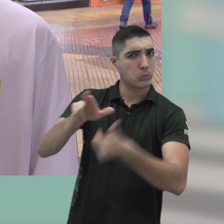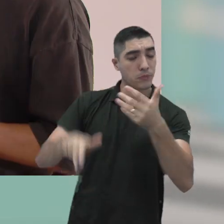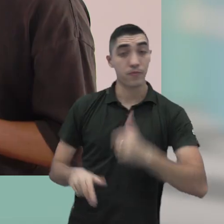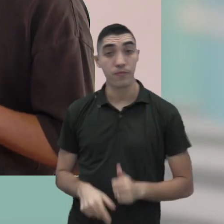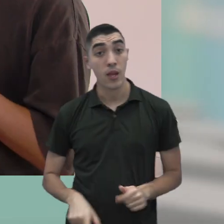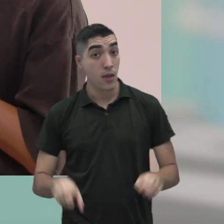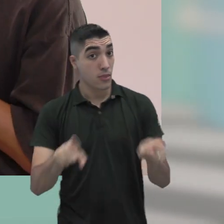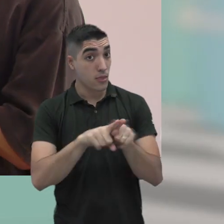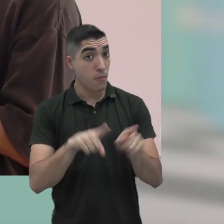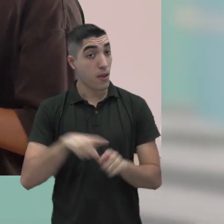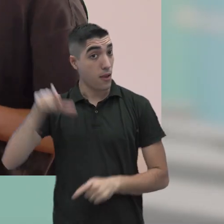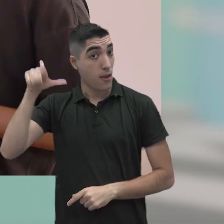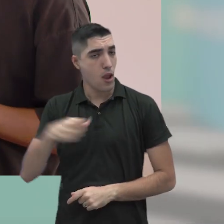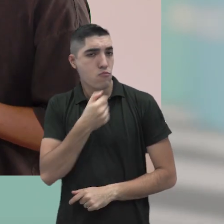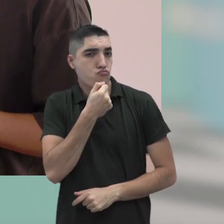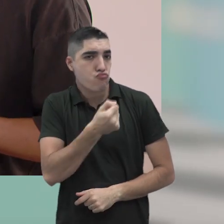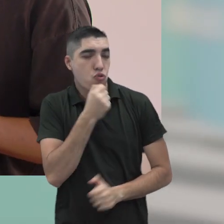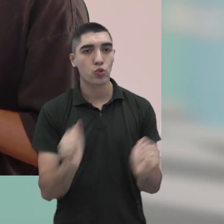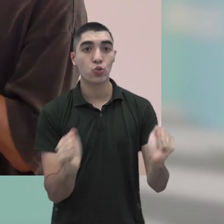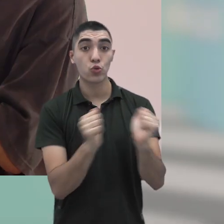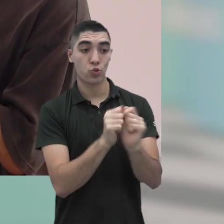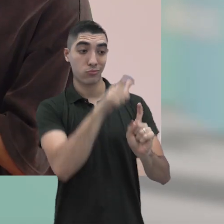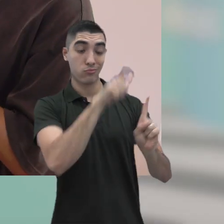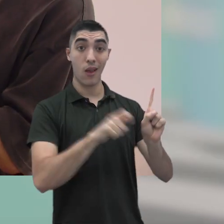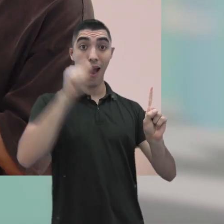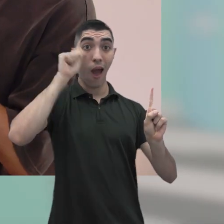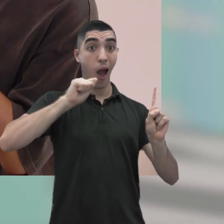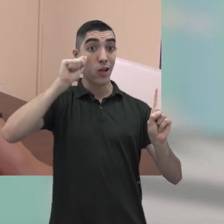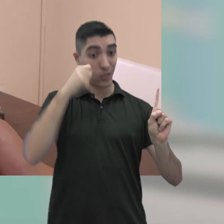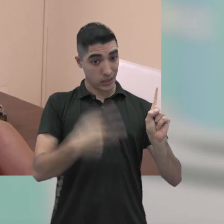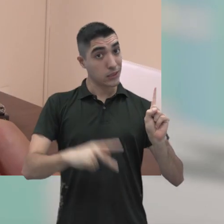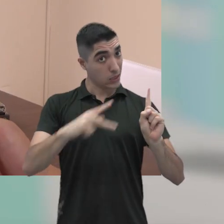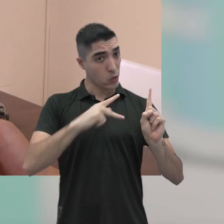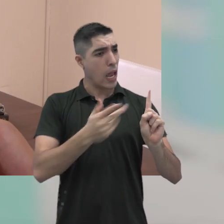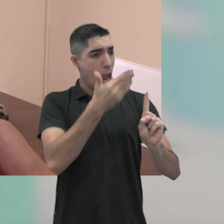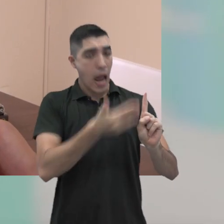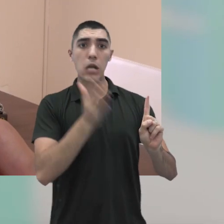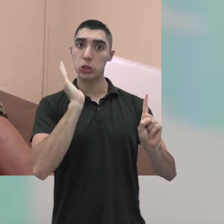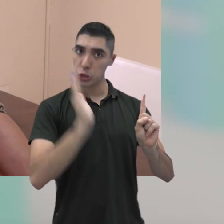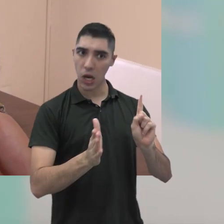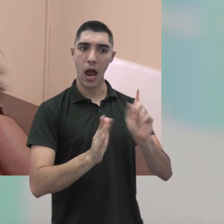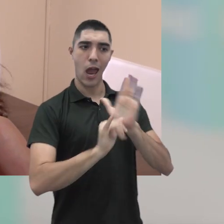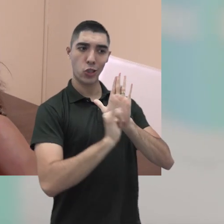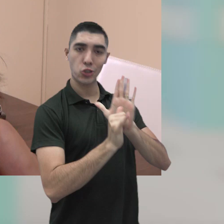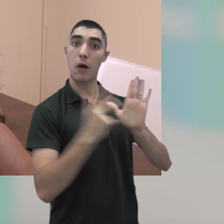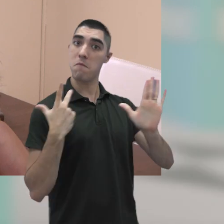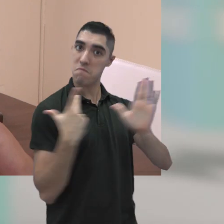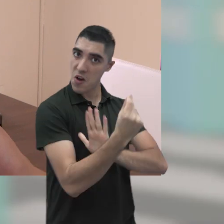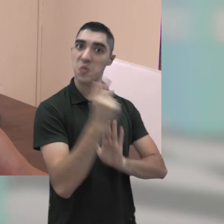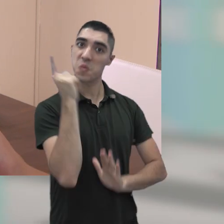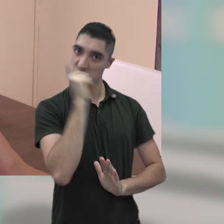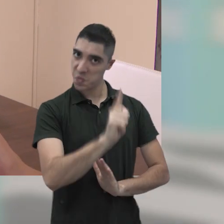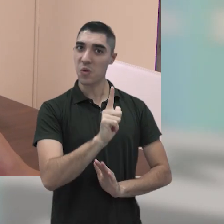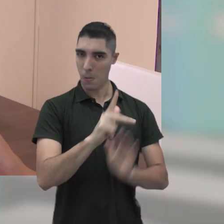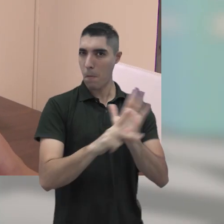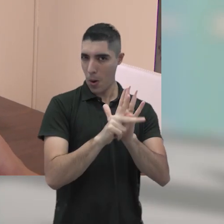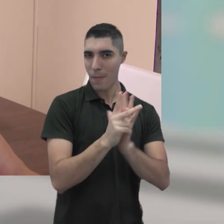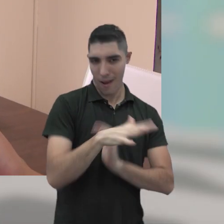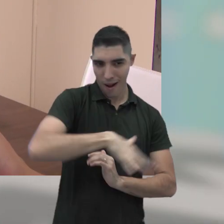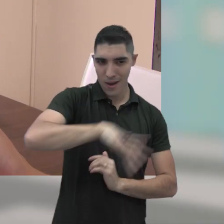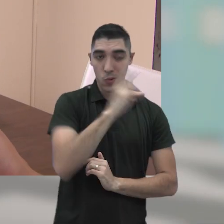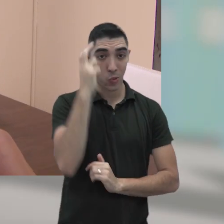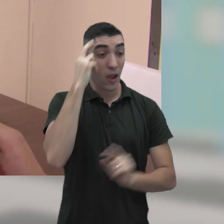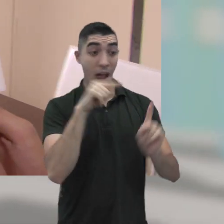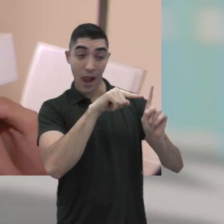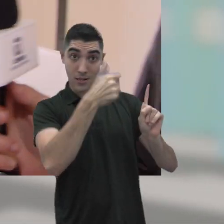São José. Além disso, o Vitor também bateu um papo com uma artista joseense que já fez uso de editais de cultura. Ela